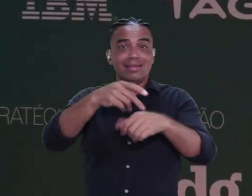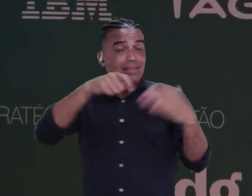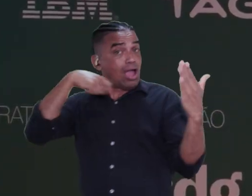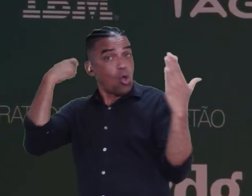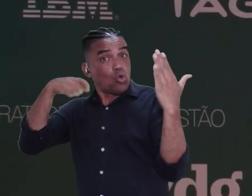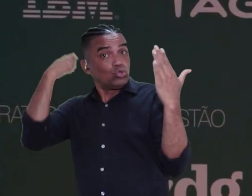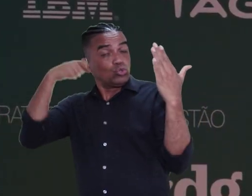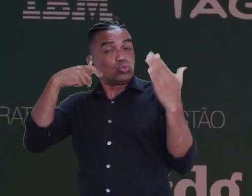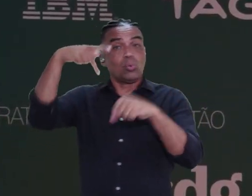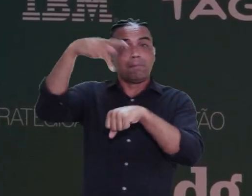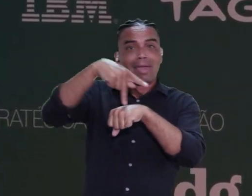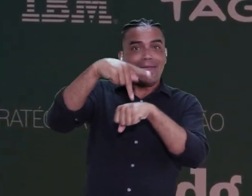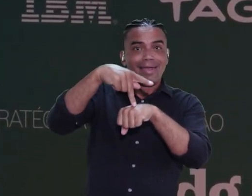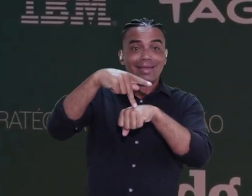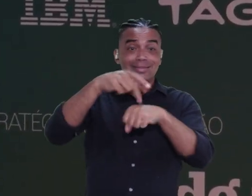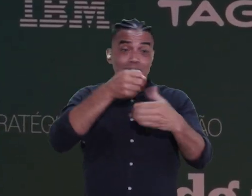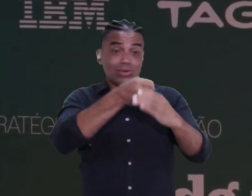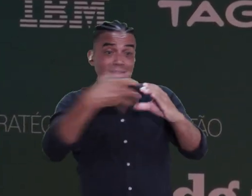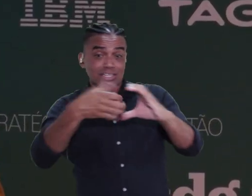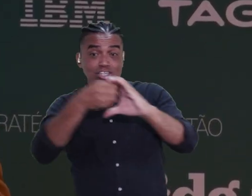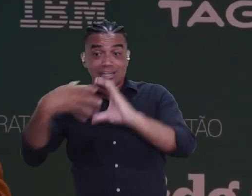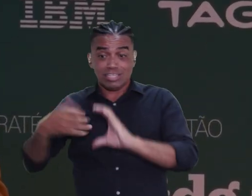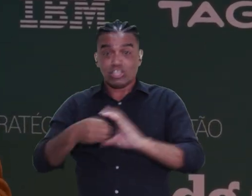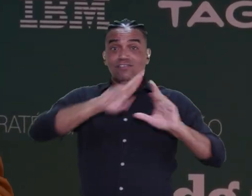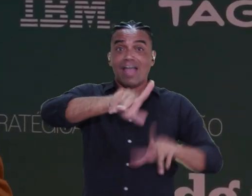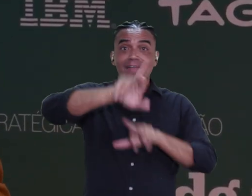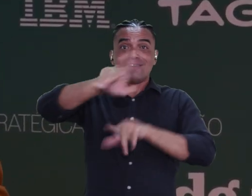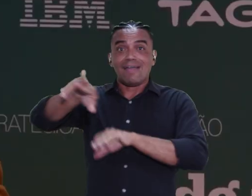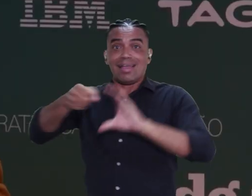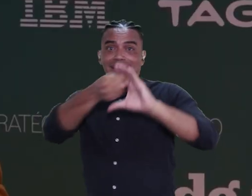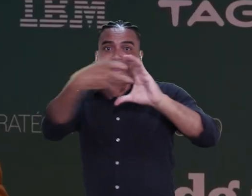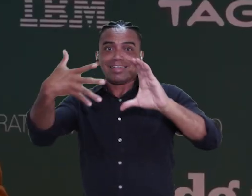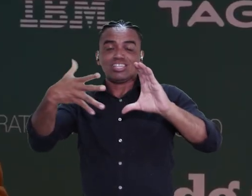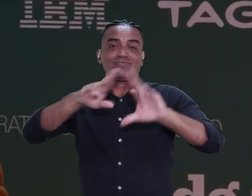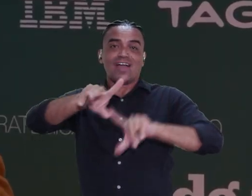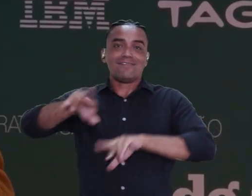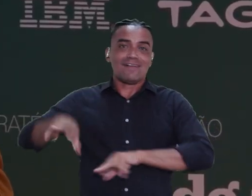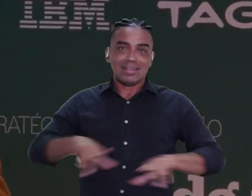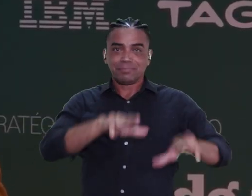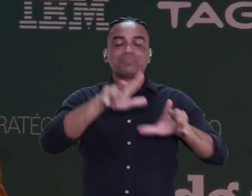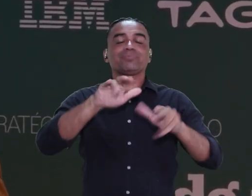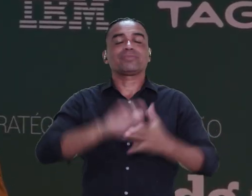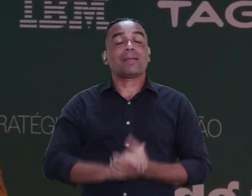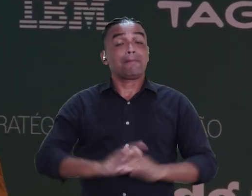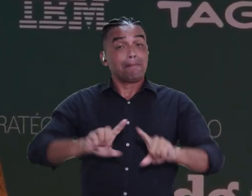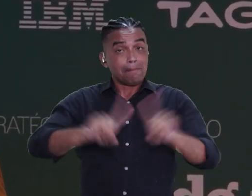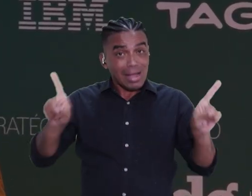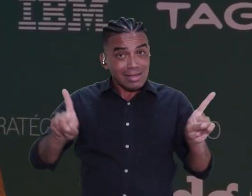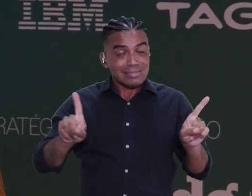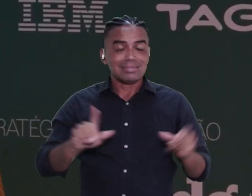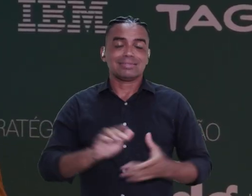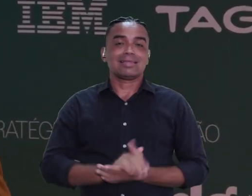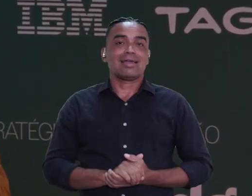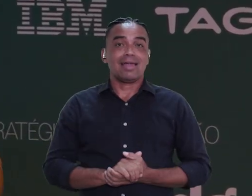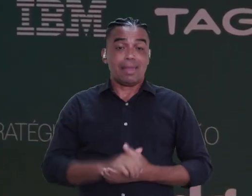características, com outros tons. Mas pedras são